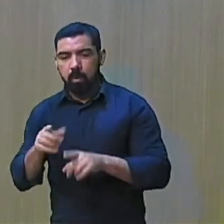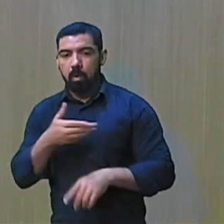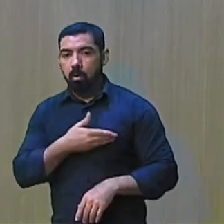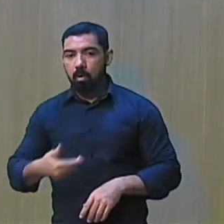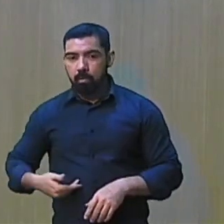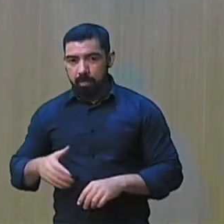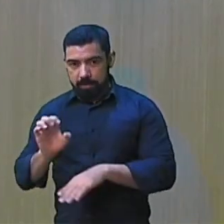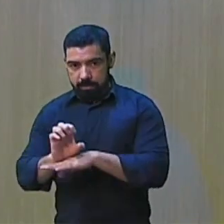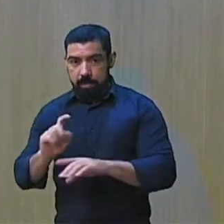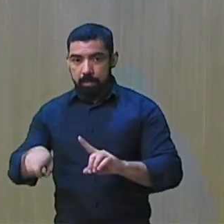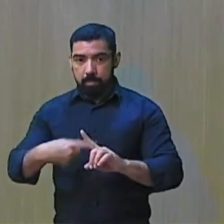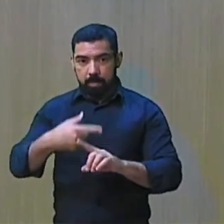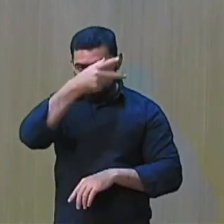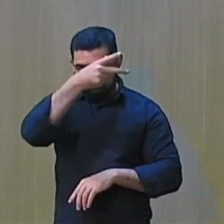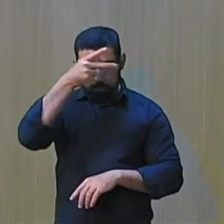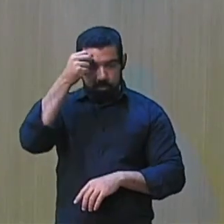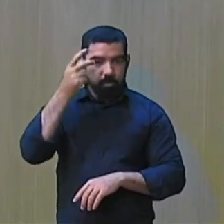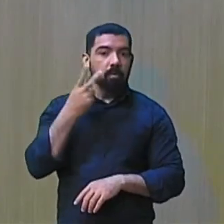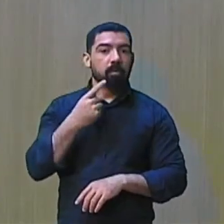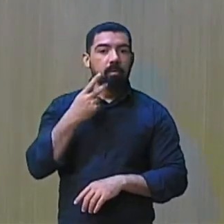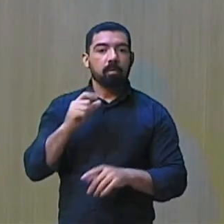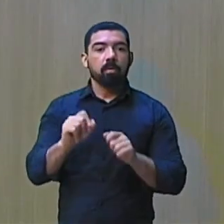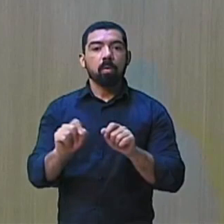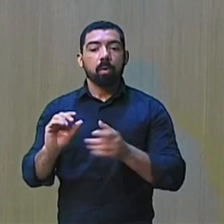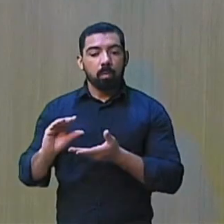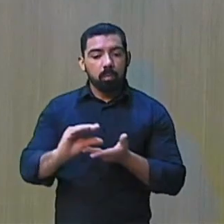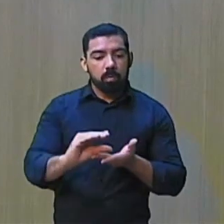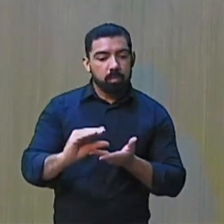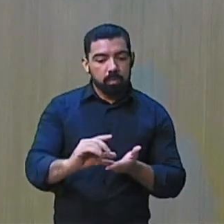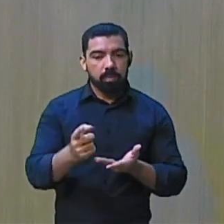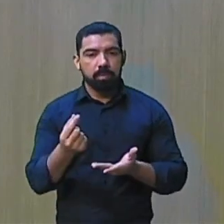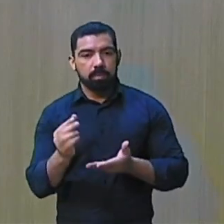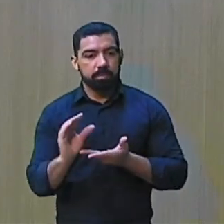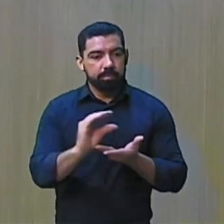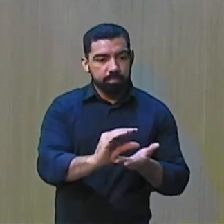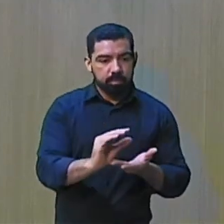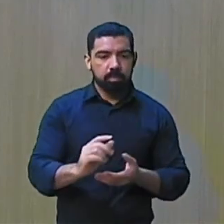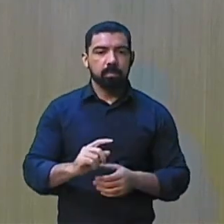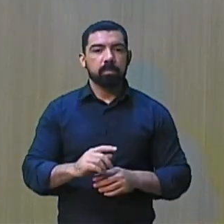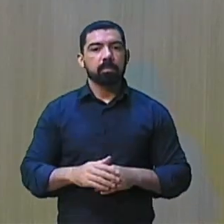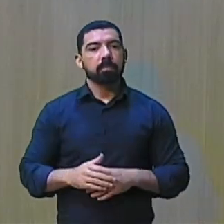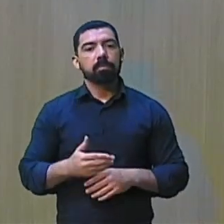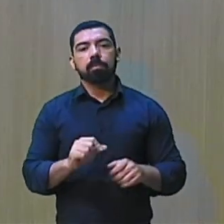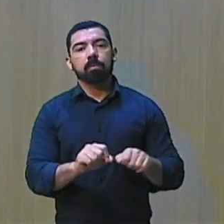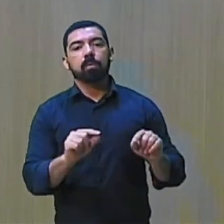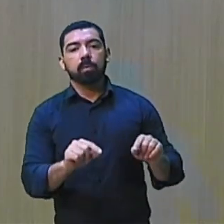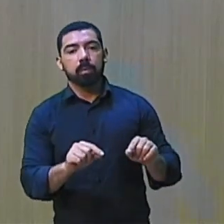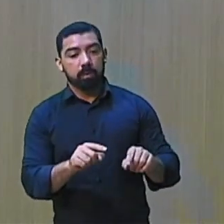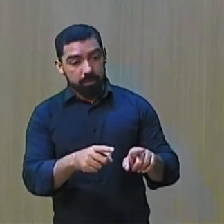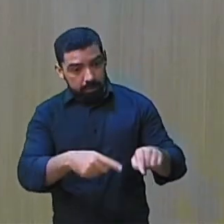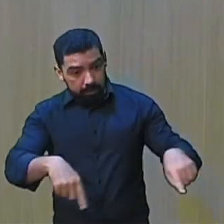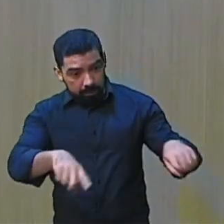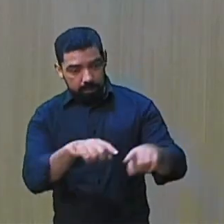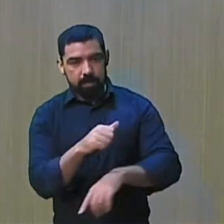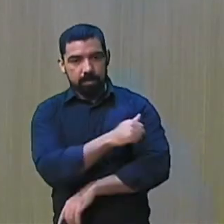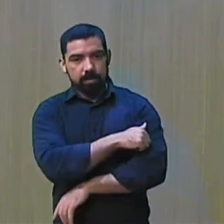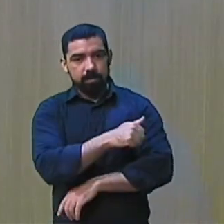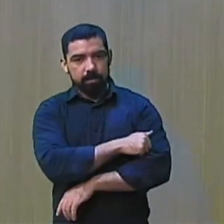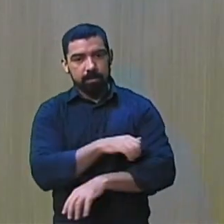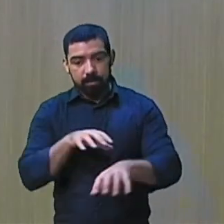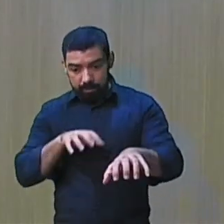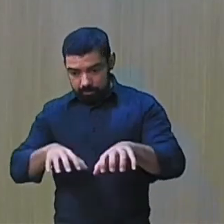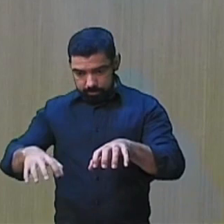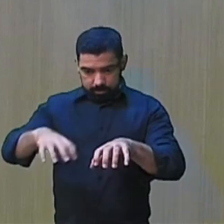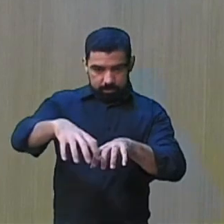e a Prefeitura de Fortaleza para subsidiar e assim os estudantes da região